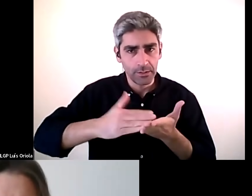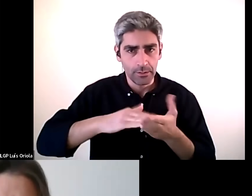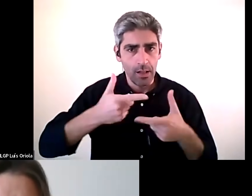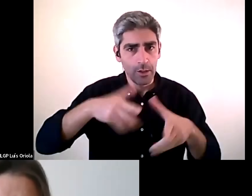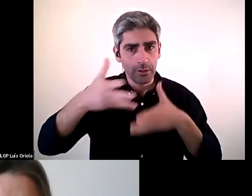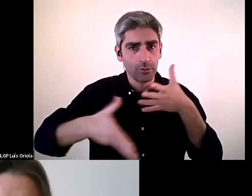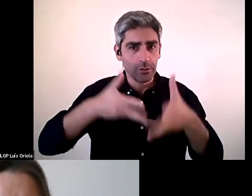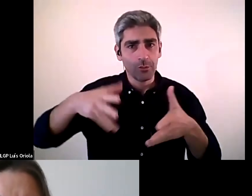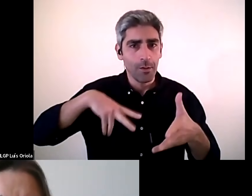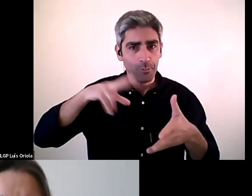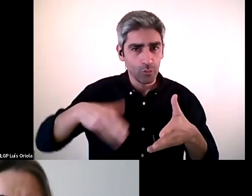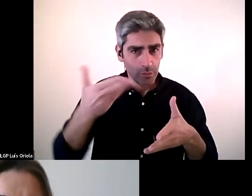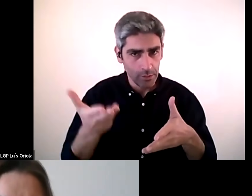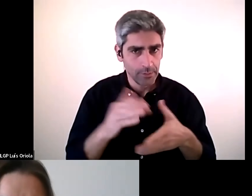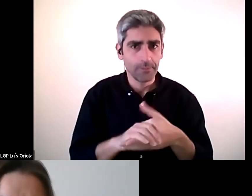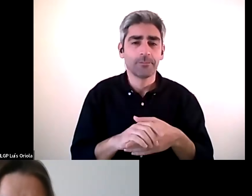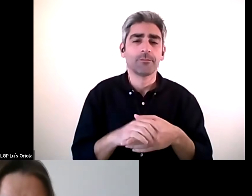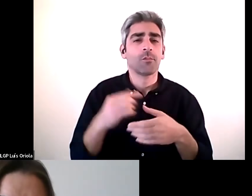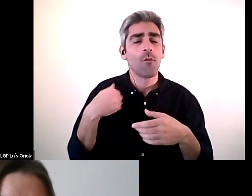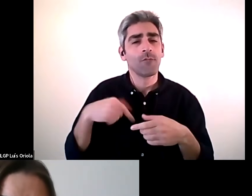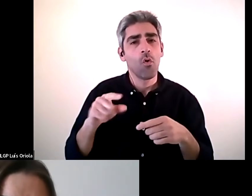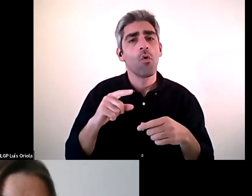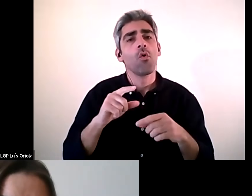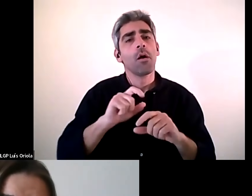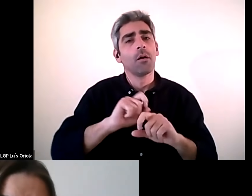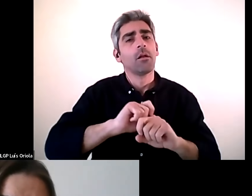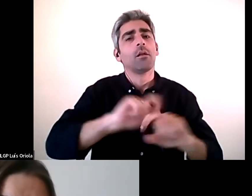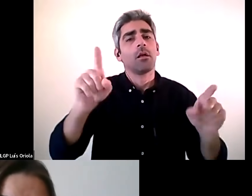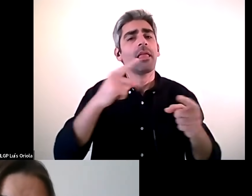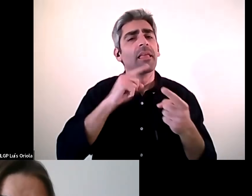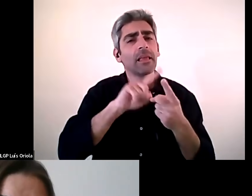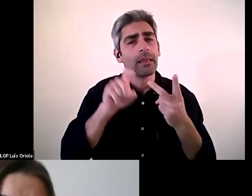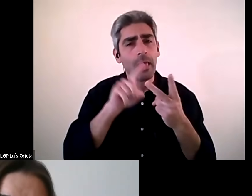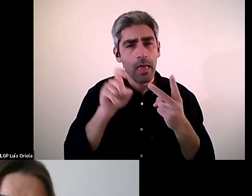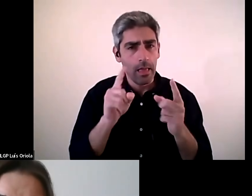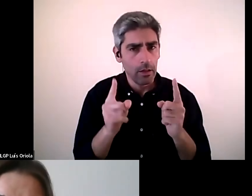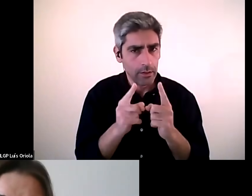língua gestual portuguesa. Eu vou lançar um inquérito